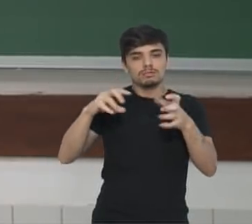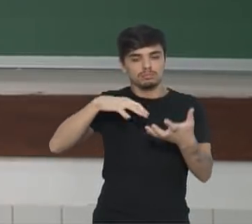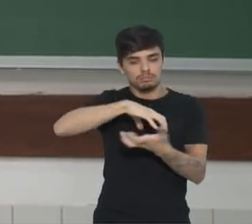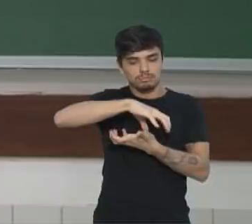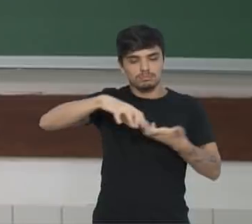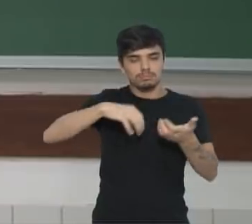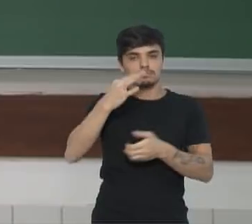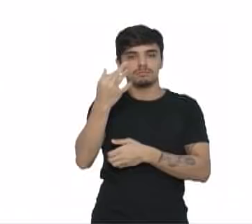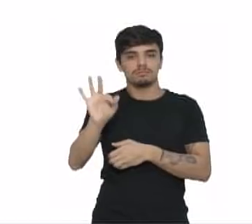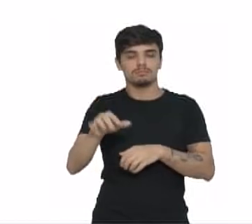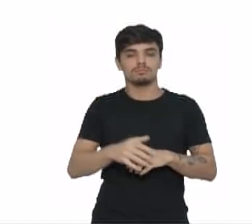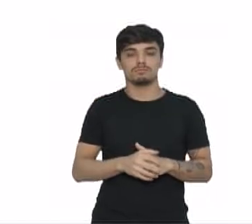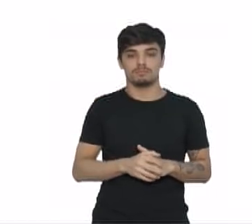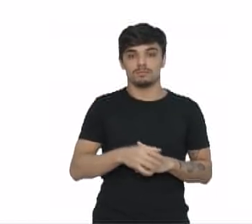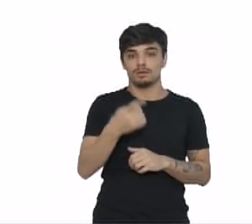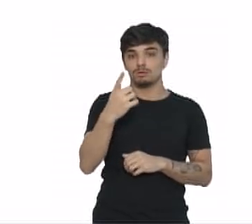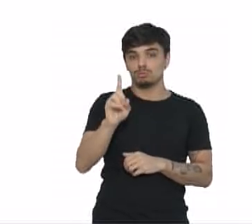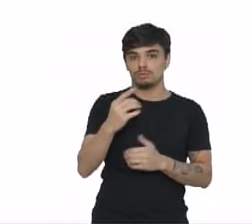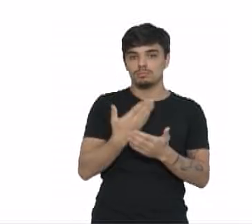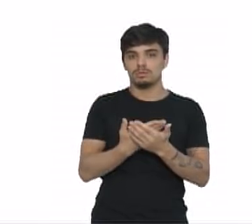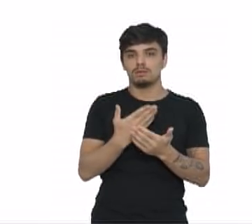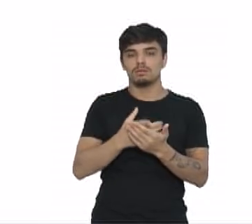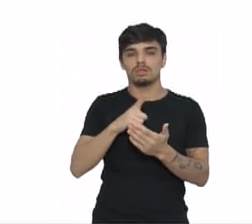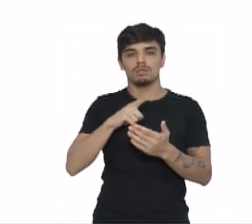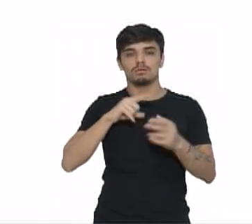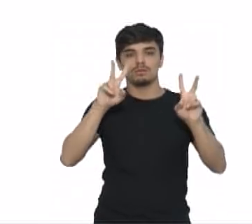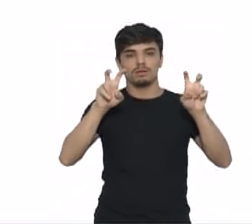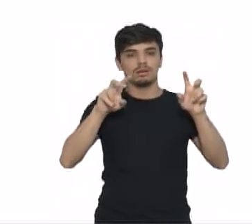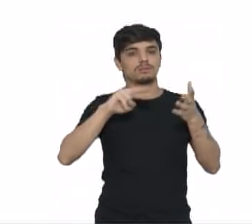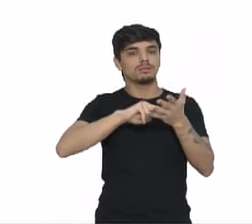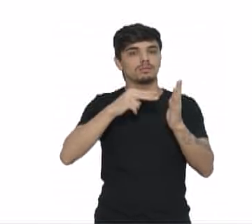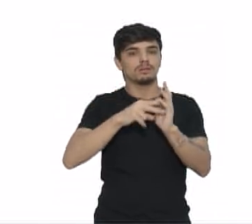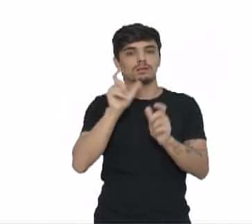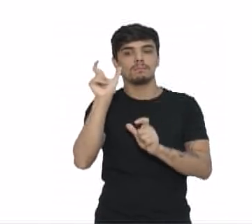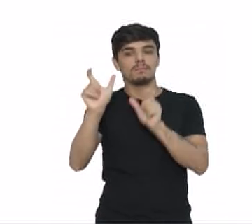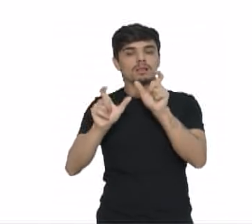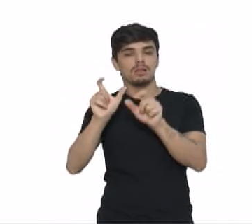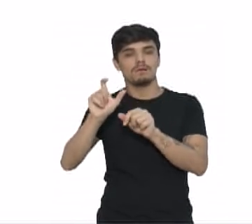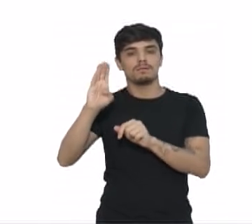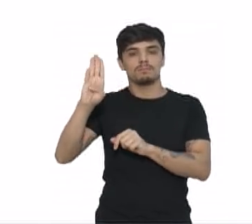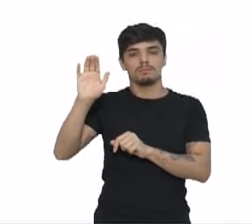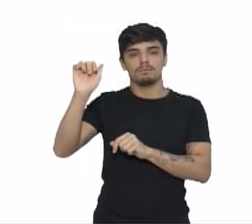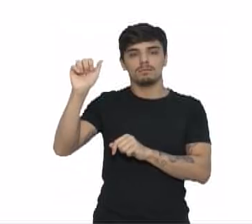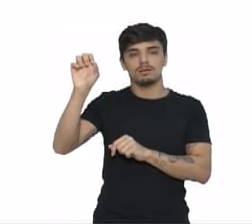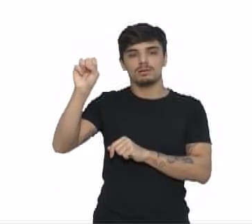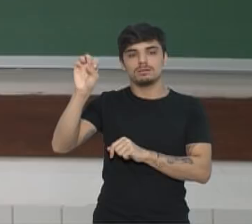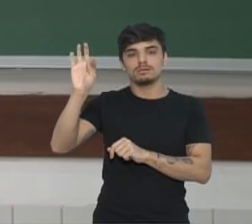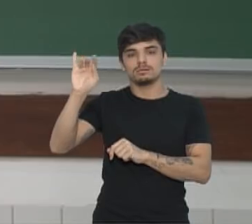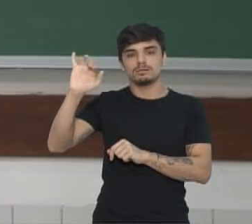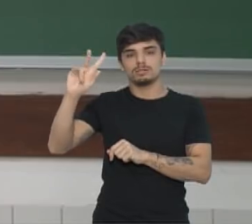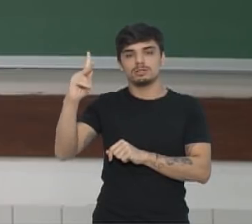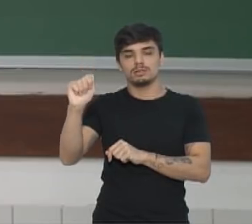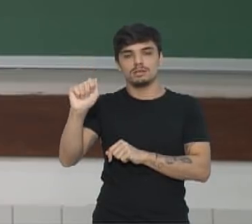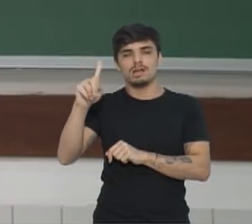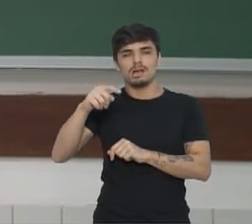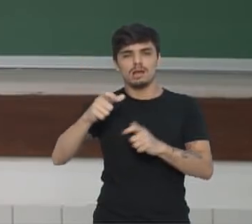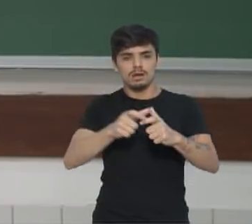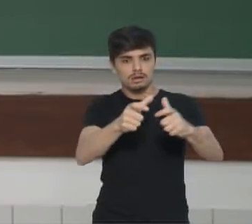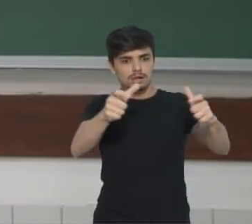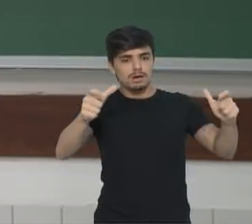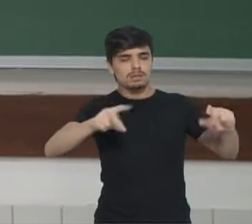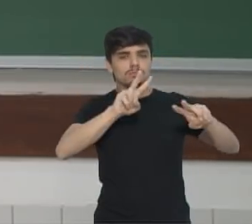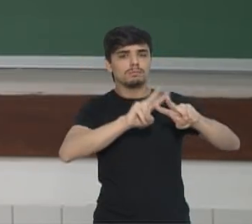já abordou na última aula o significado da tomada da Bastilha pelo Terceiro Estado, que eles demoliram aquela grande prisão que